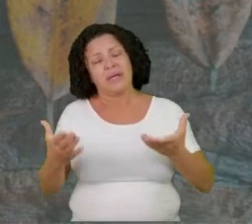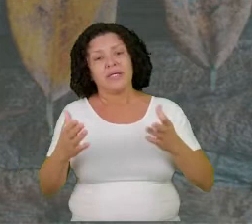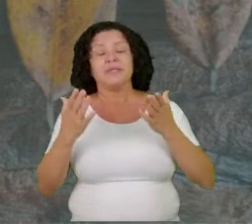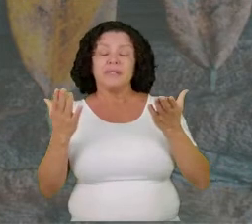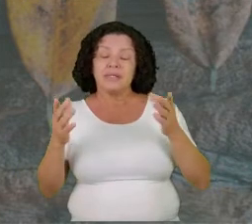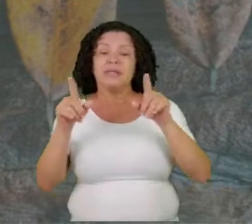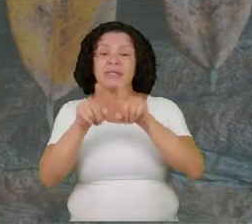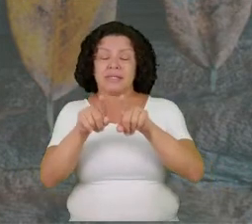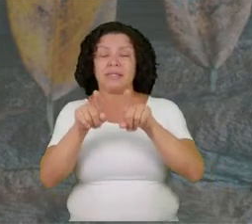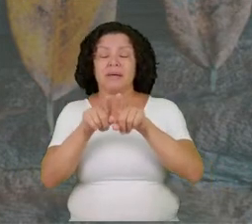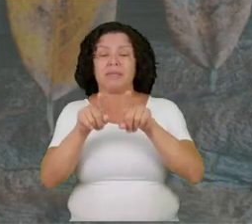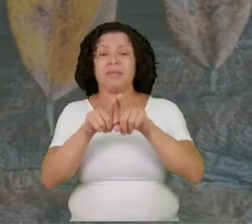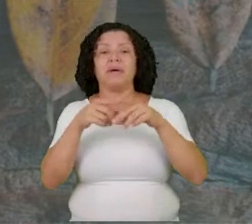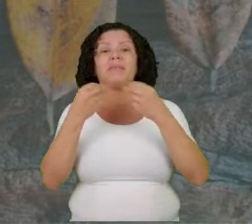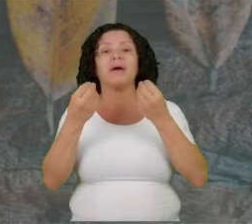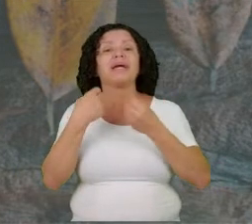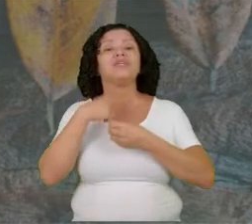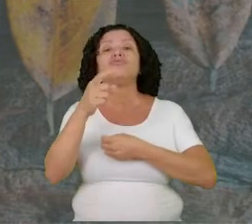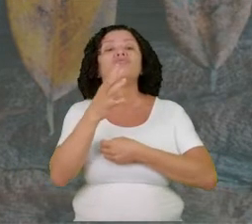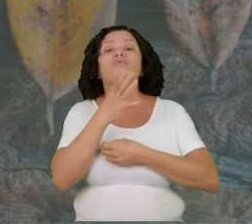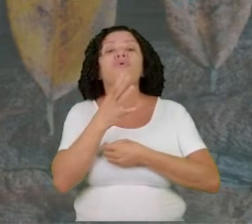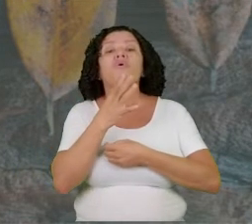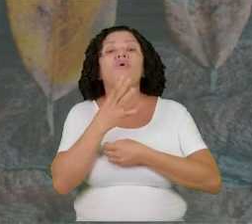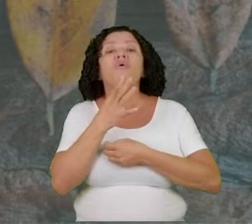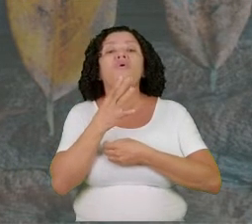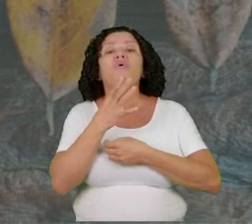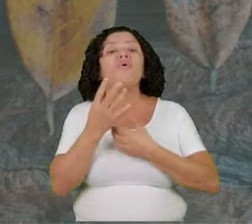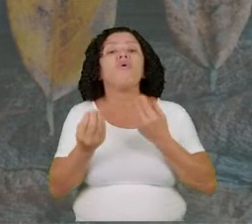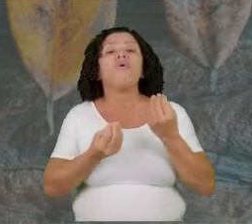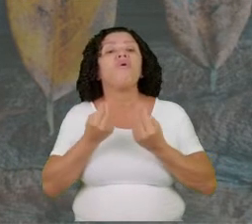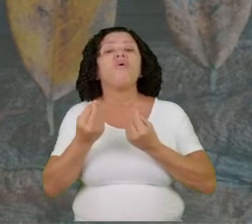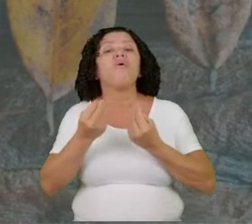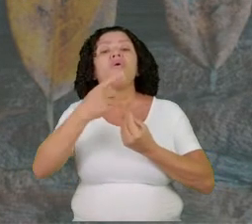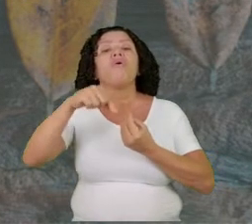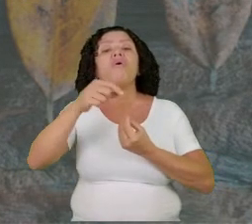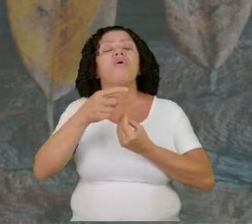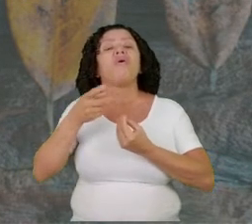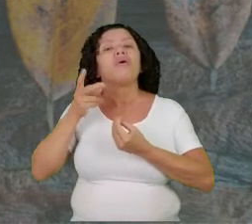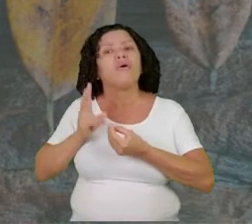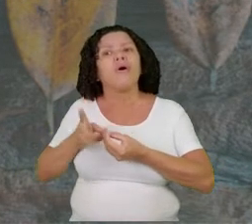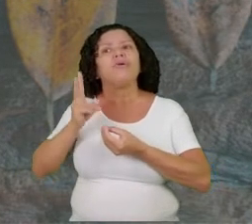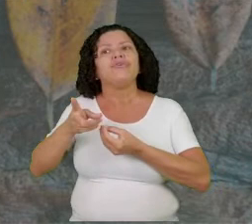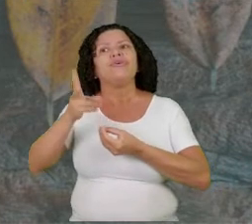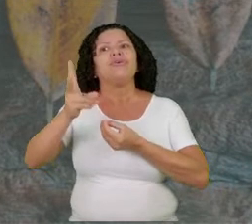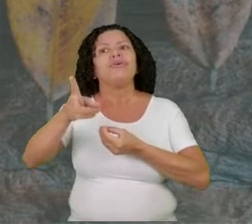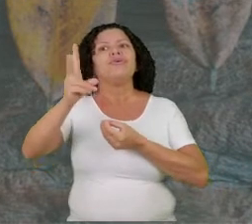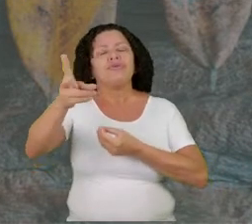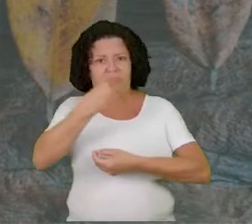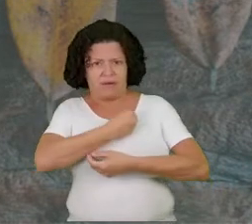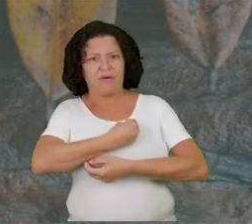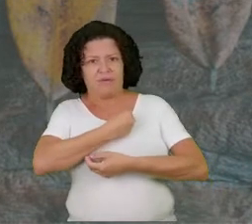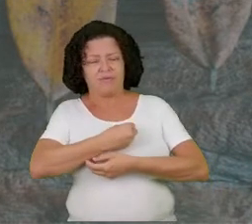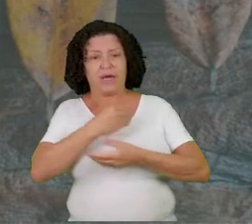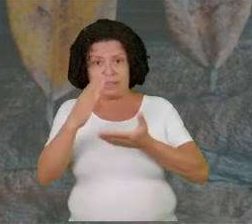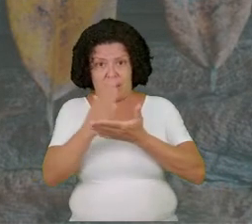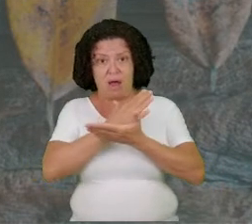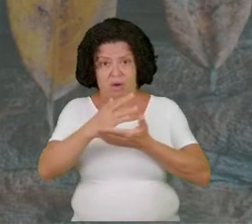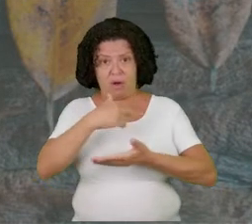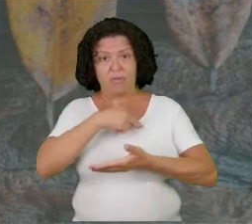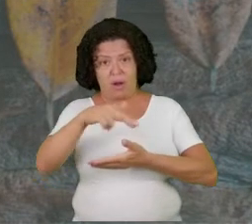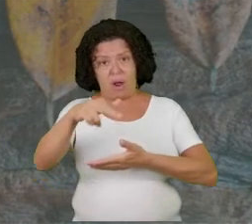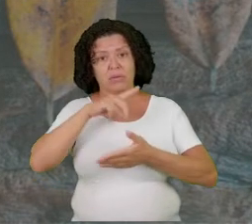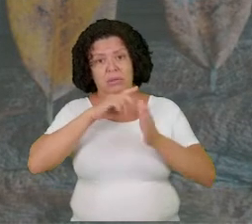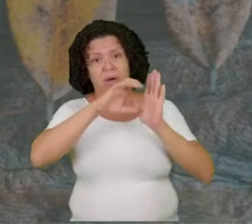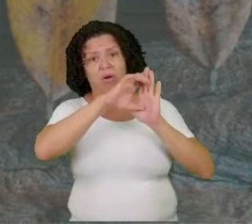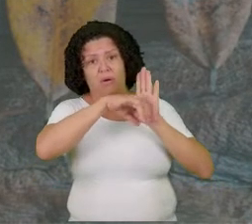mas também pelo desconhecimento, né, da continuidade da vida. Algumas religiões trazem